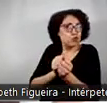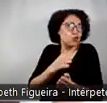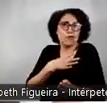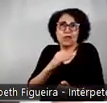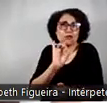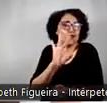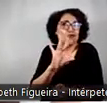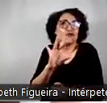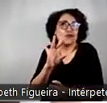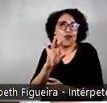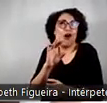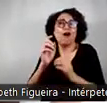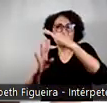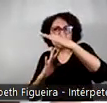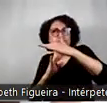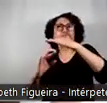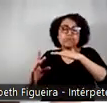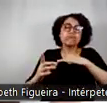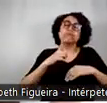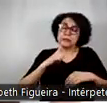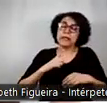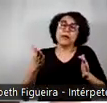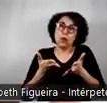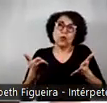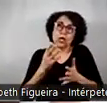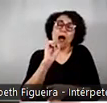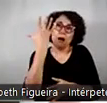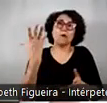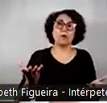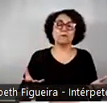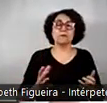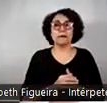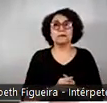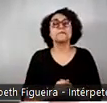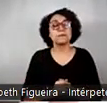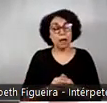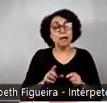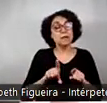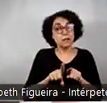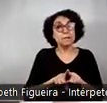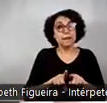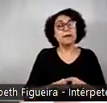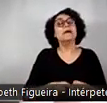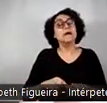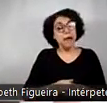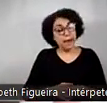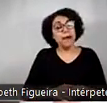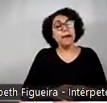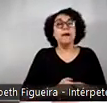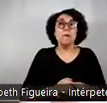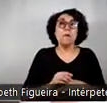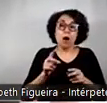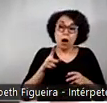migração. Então é importante pensar também, né, de como que esse recorte também de gênero também ele atravessa